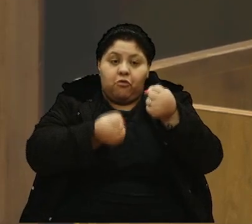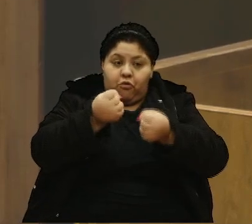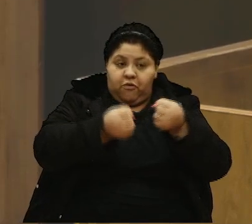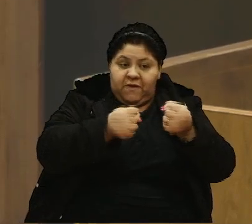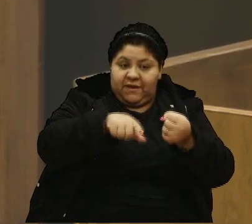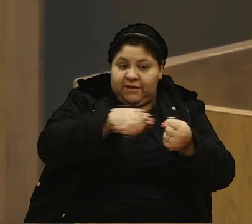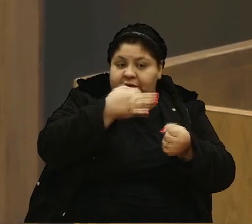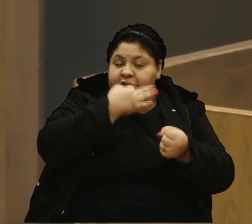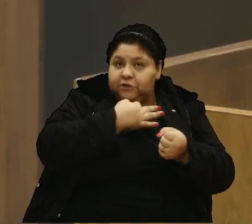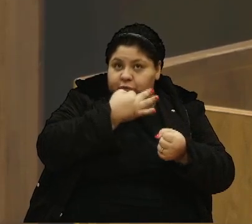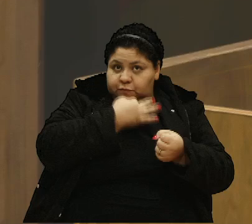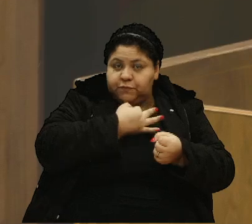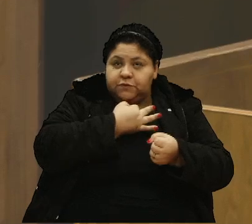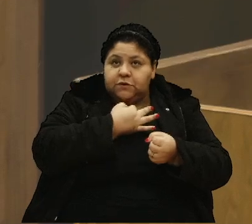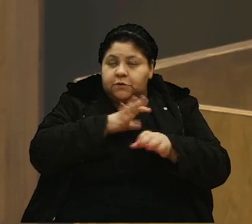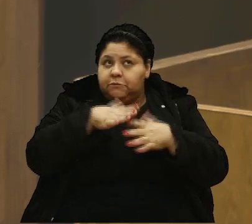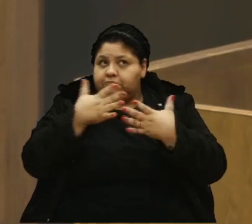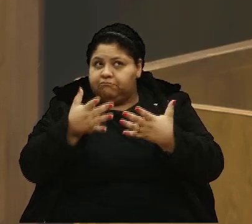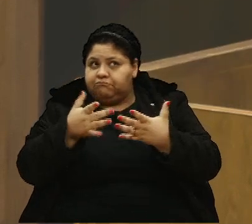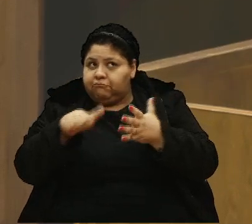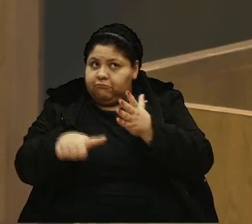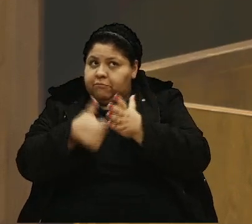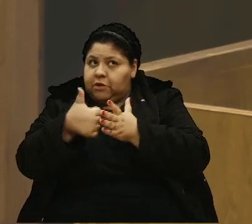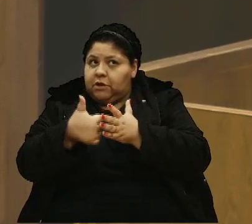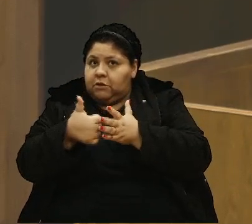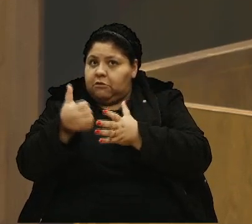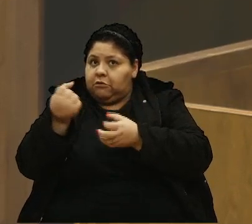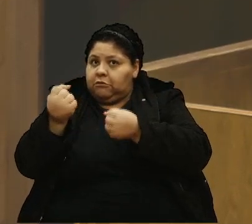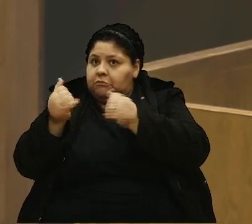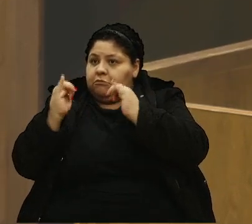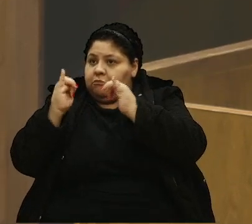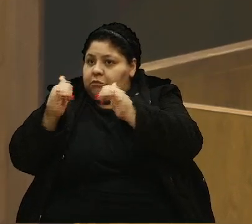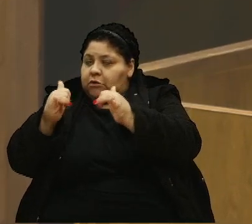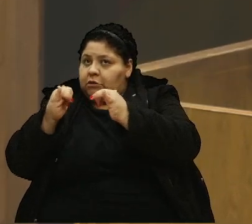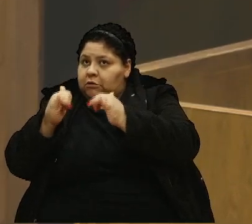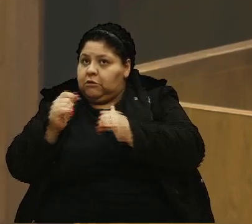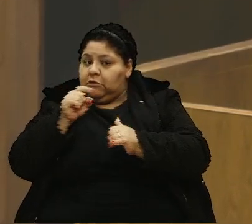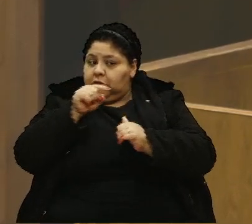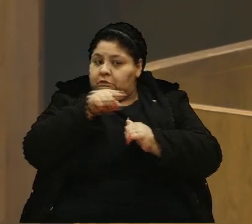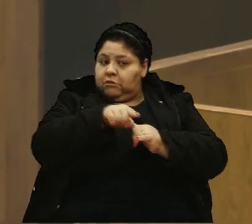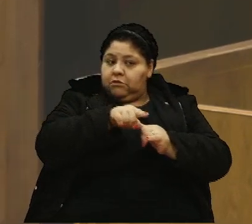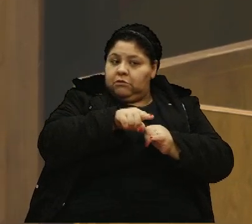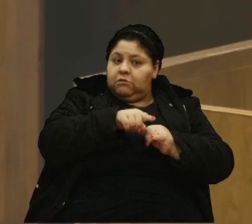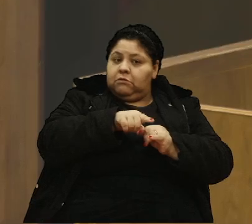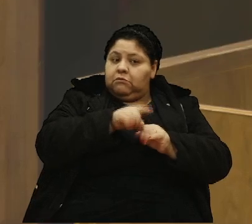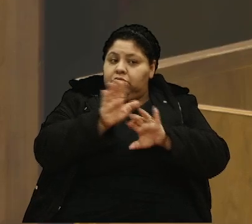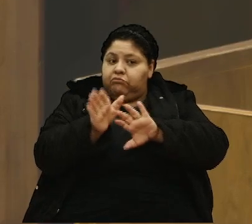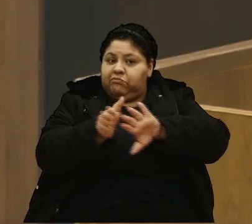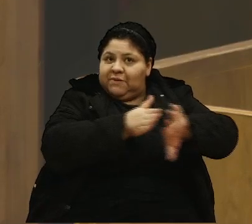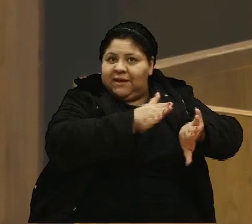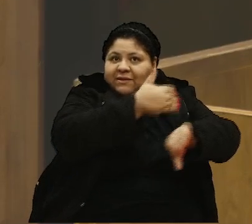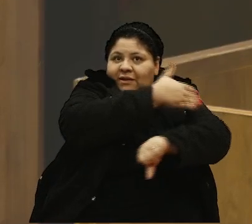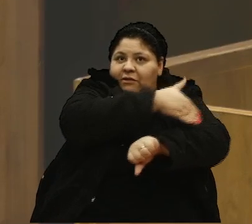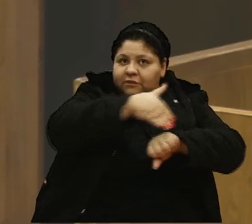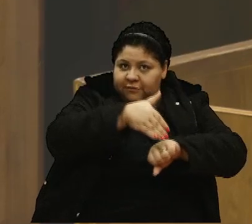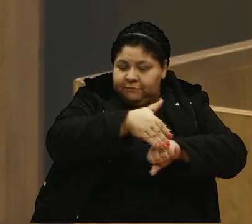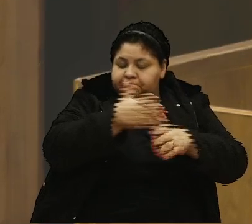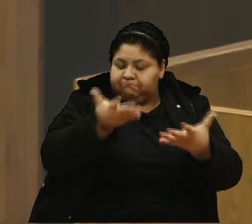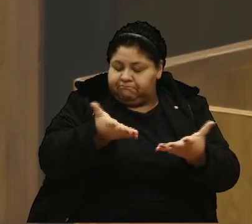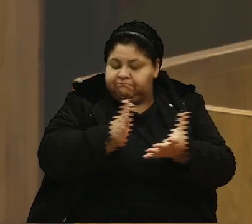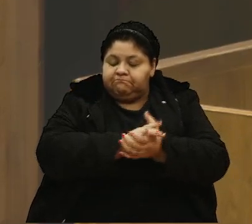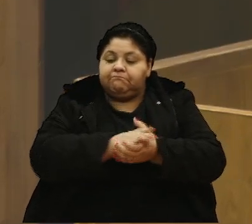município. Então, se a gente melhora o transporte público, a gente tira uma parcela desses veículos das ruas. Já